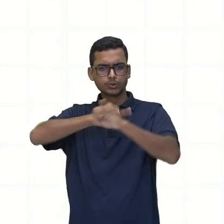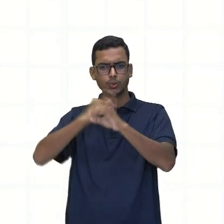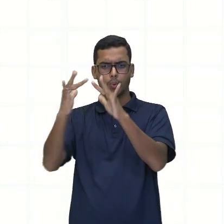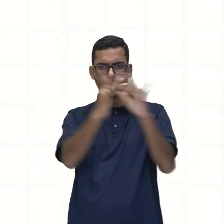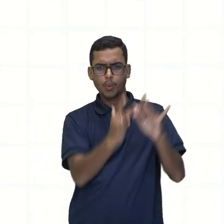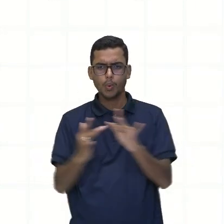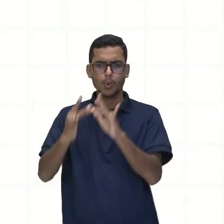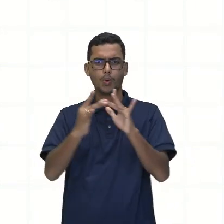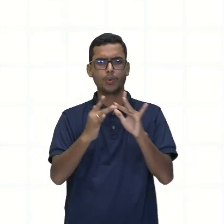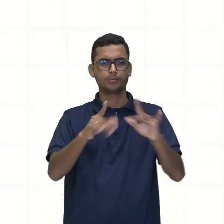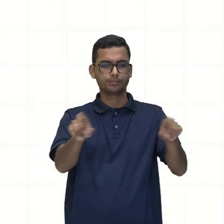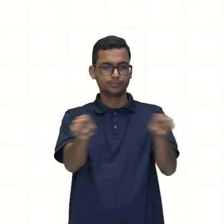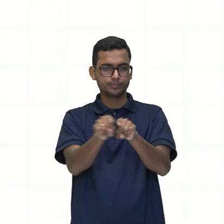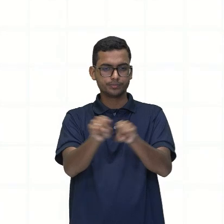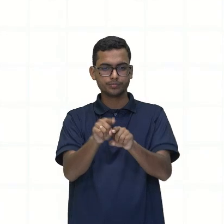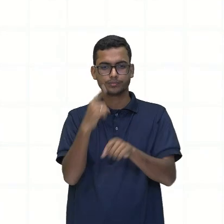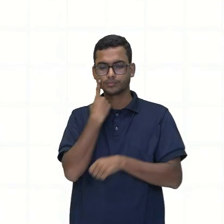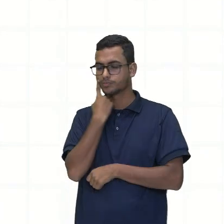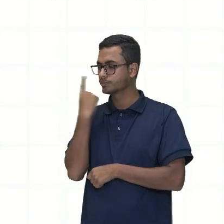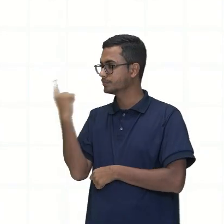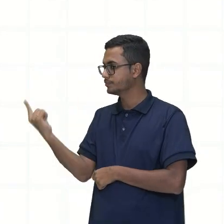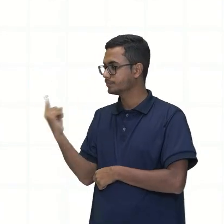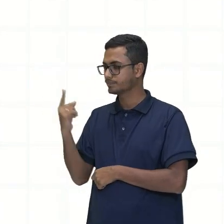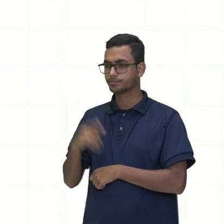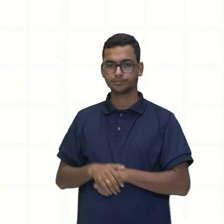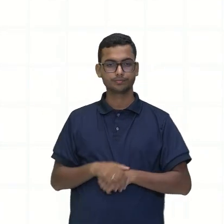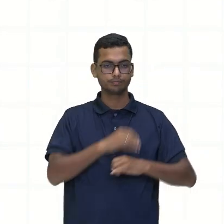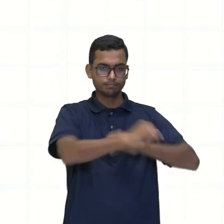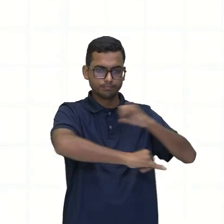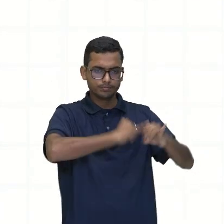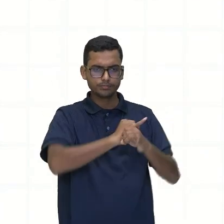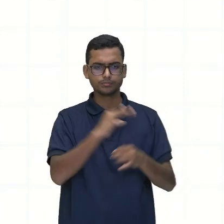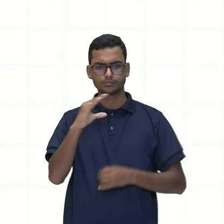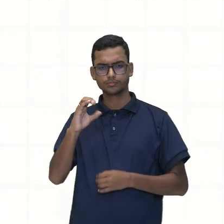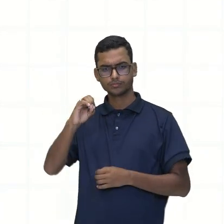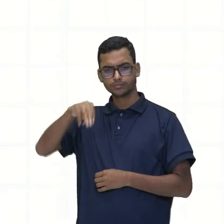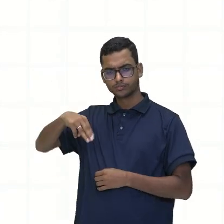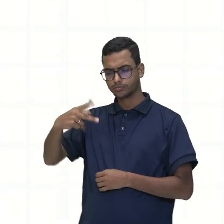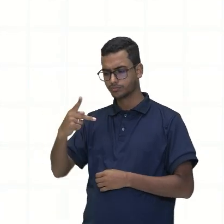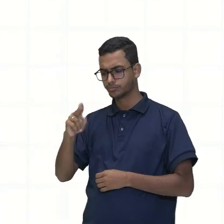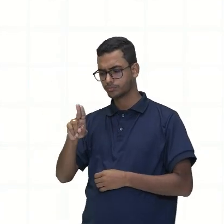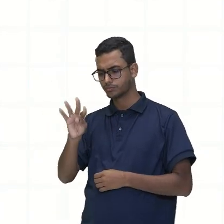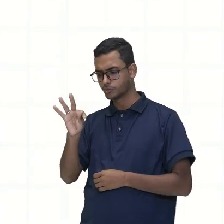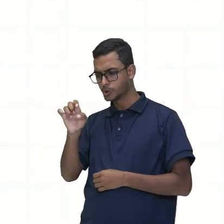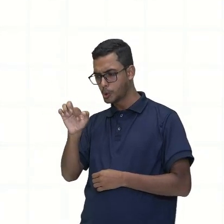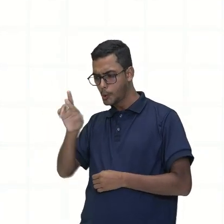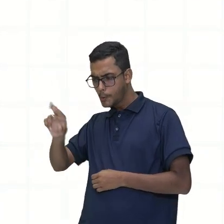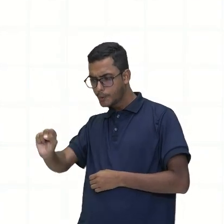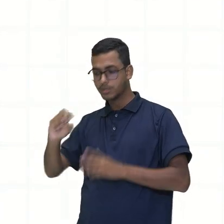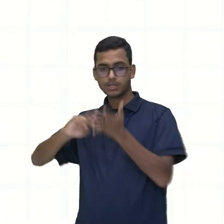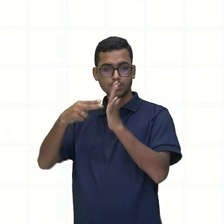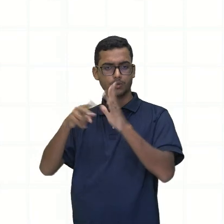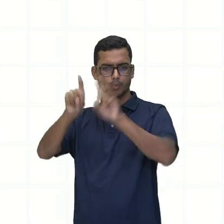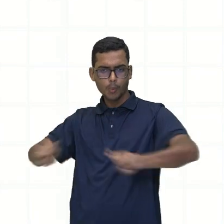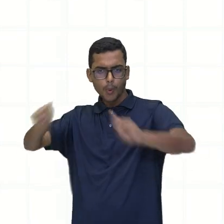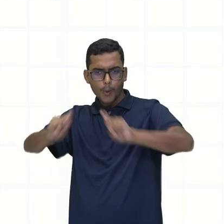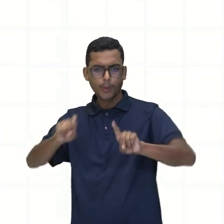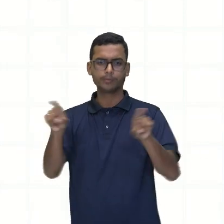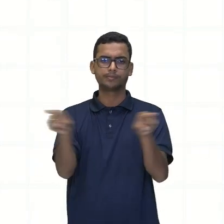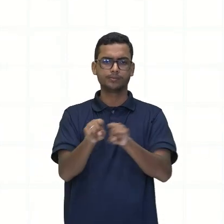Olha só. Internet está sempre relacionada a computers, né? Millions of servers and other